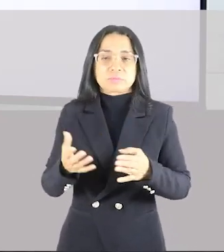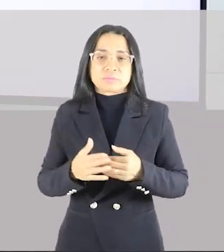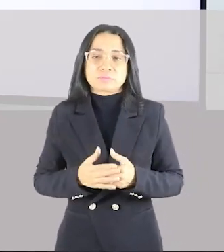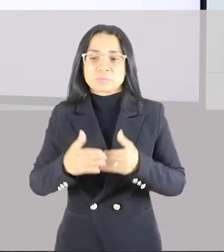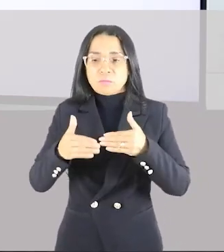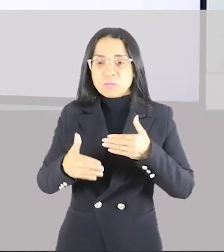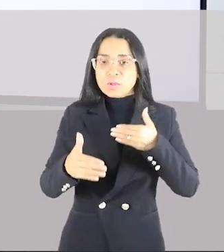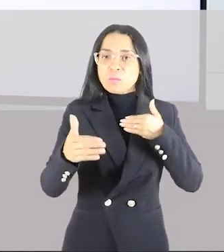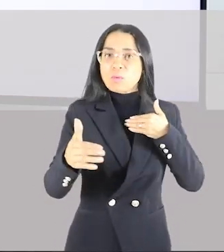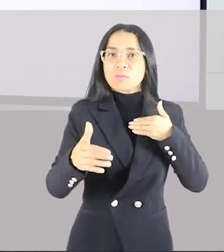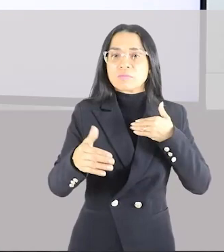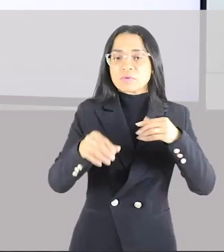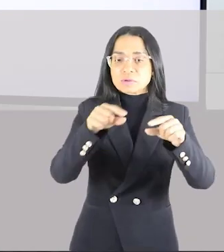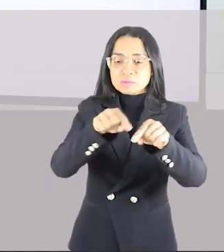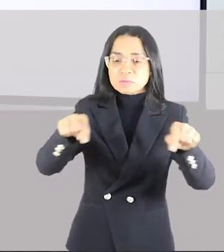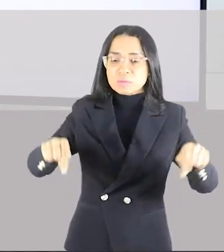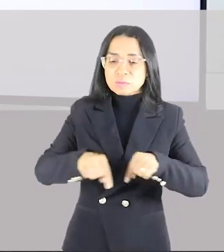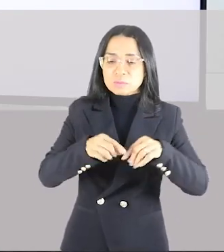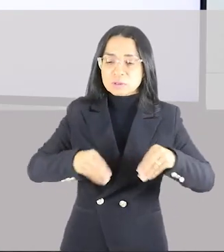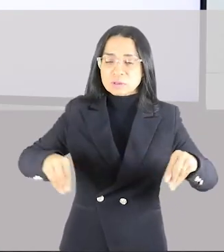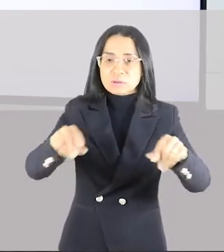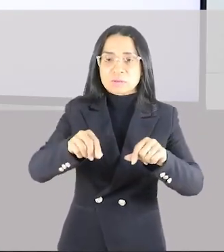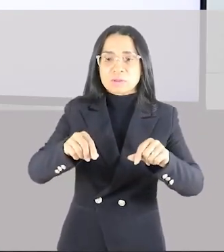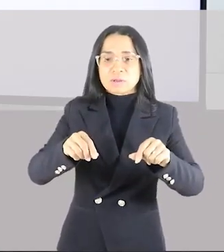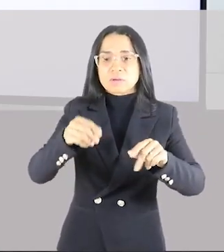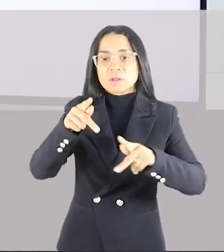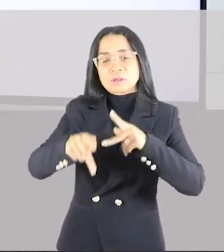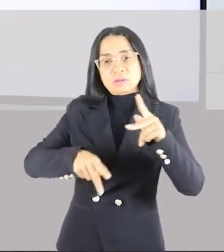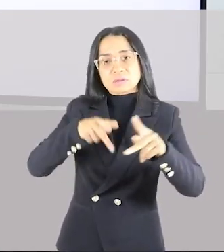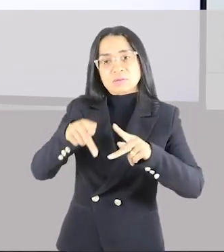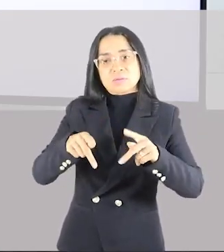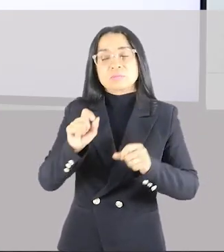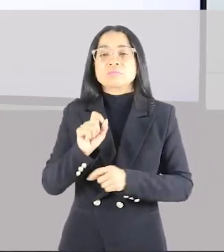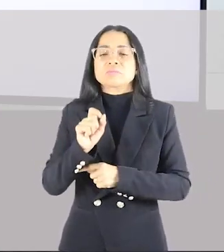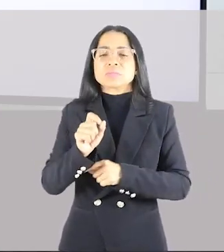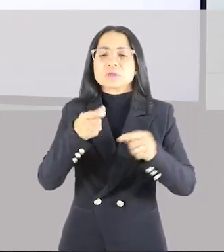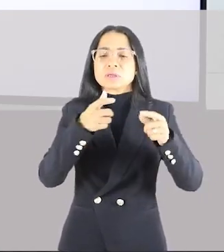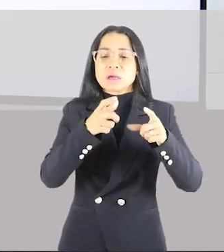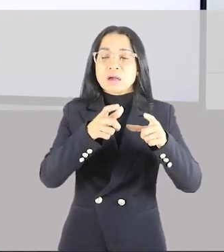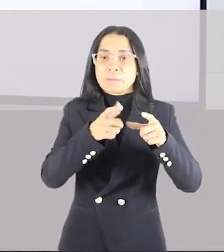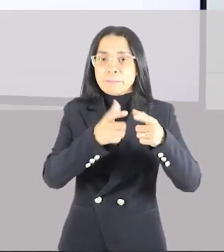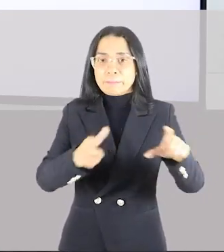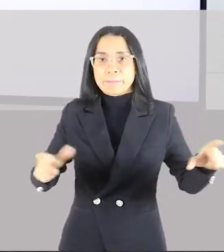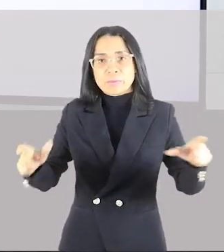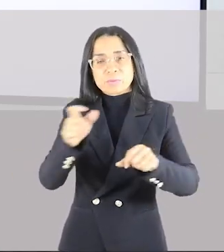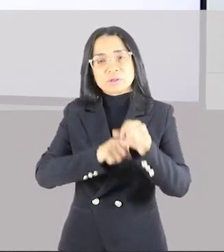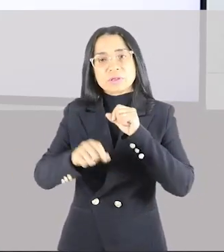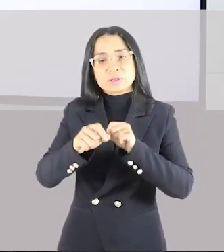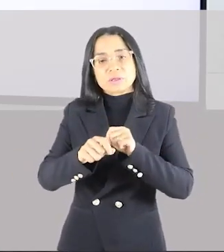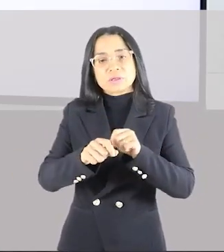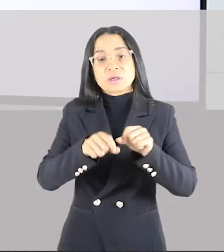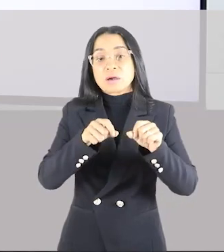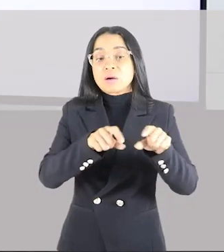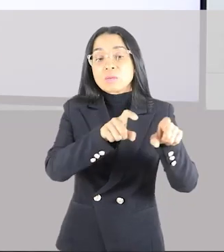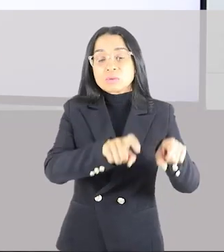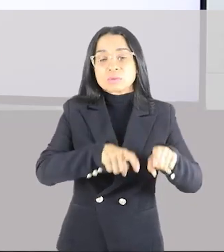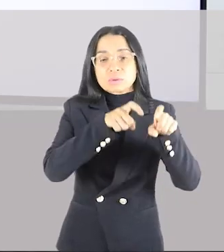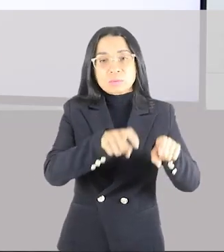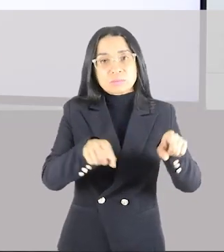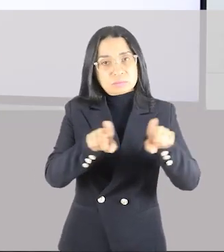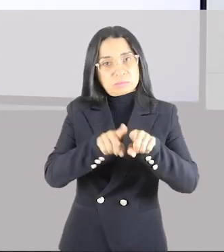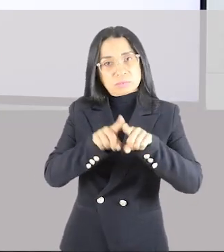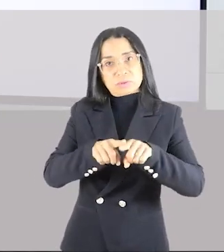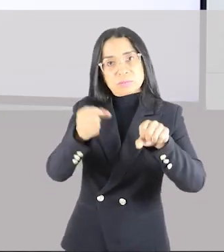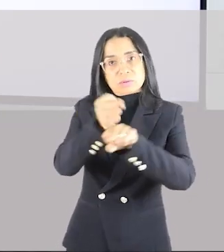territorial dessa civilização. Então, observe, quem é a maioria? São os camponeses e os escravos, mas eles são dominados pelo